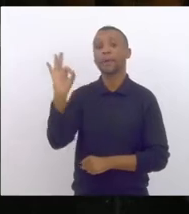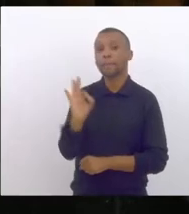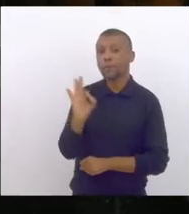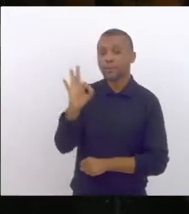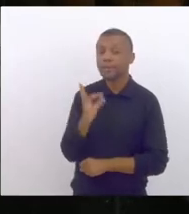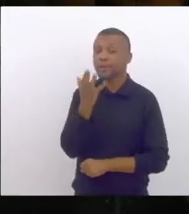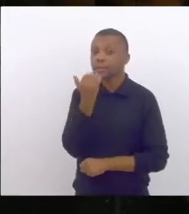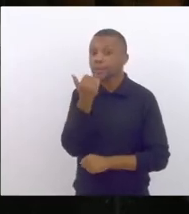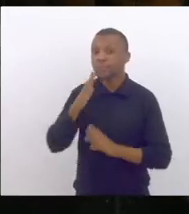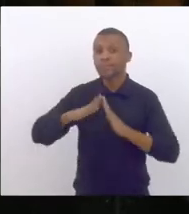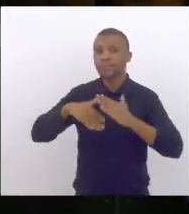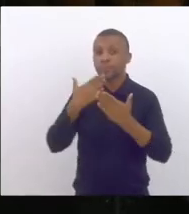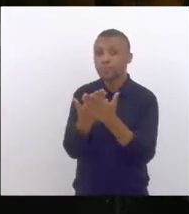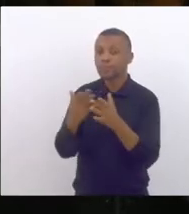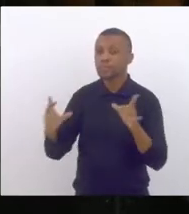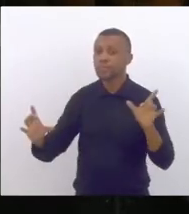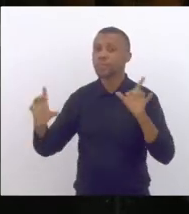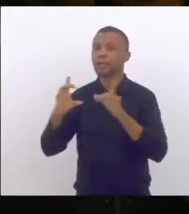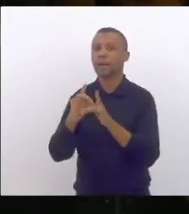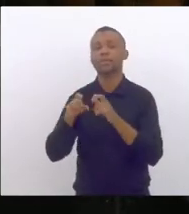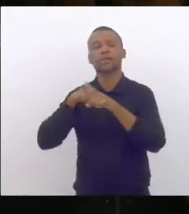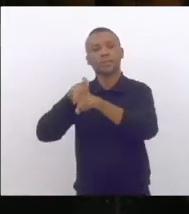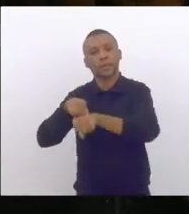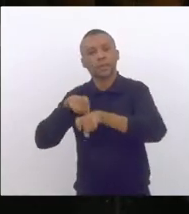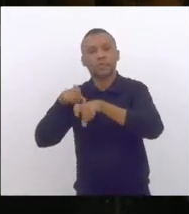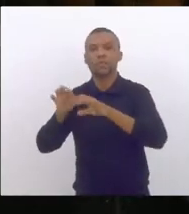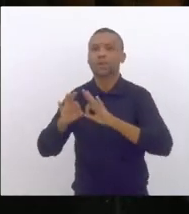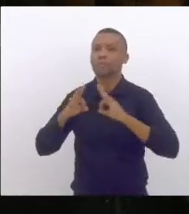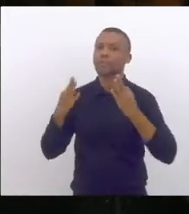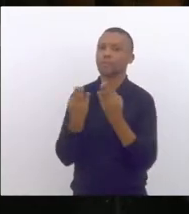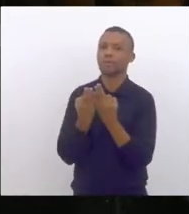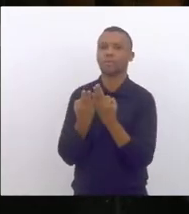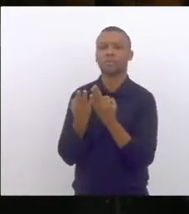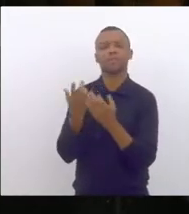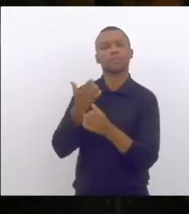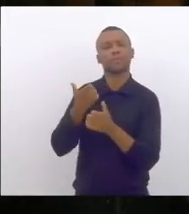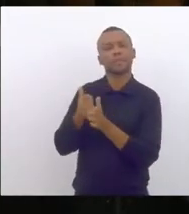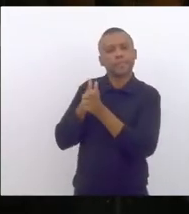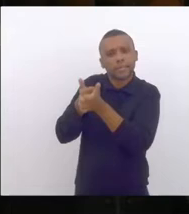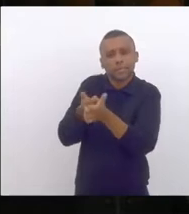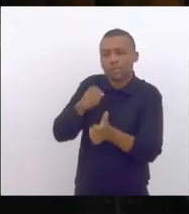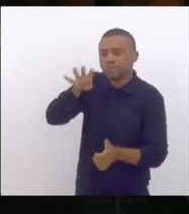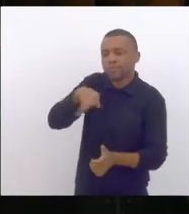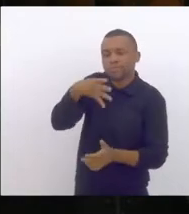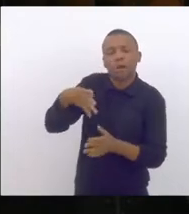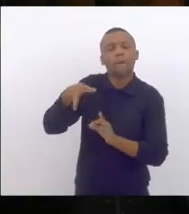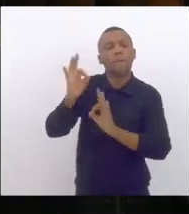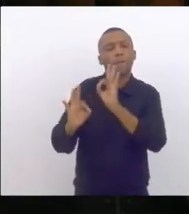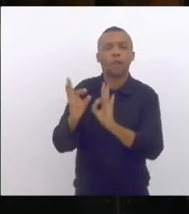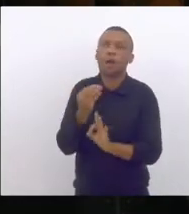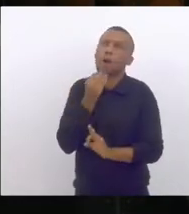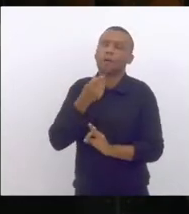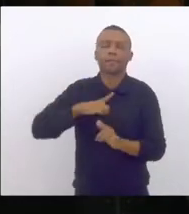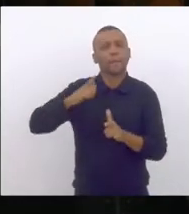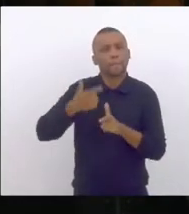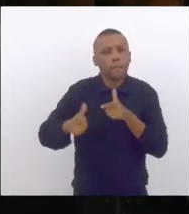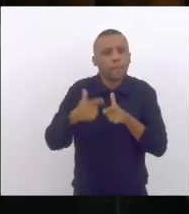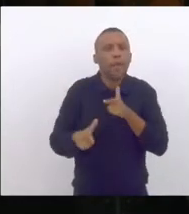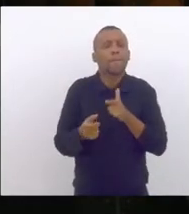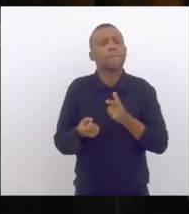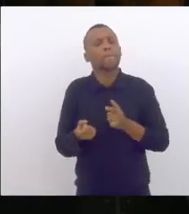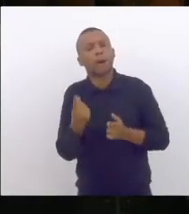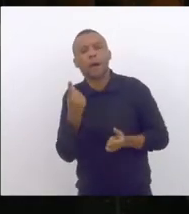da alimentação escolar oriunda da Agricultura Familiar isso com planejamento é óbvio que tem problema é óbvio que uma situação outra